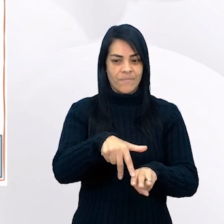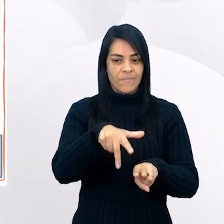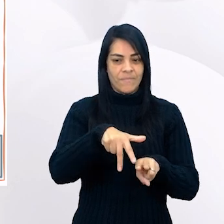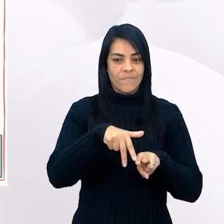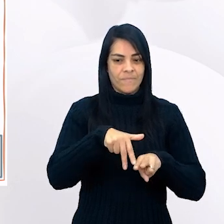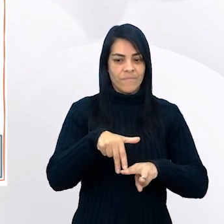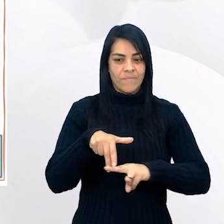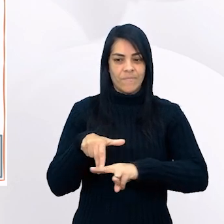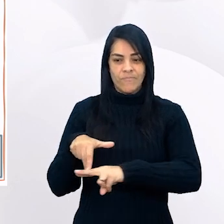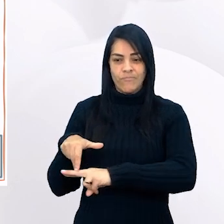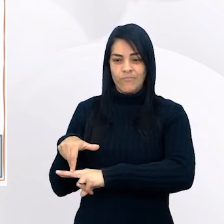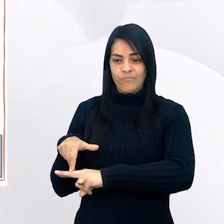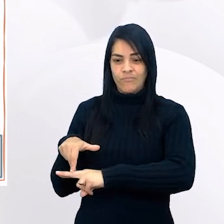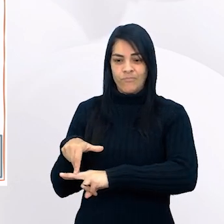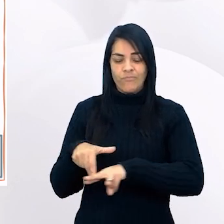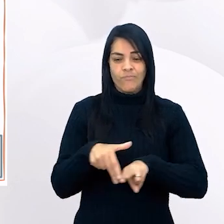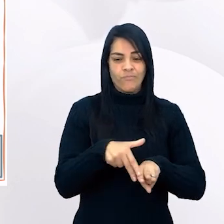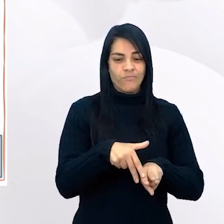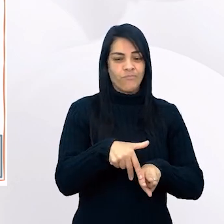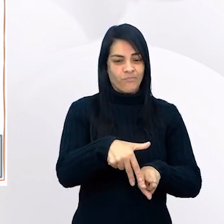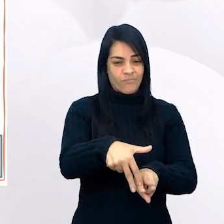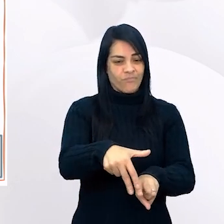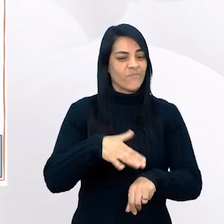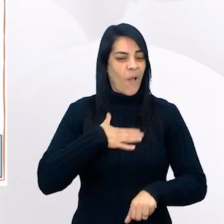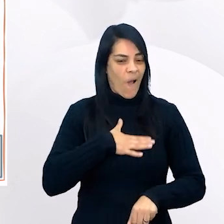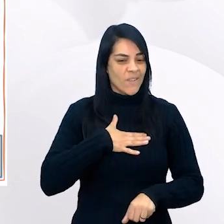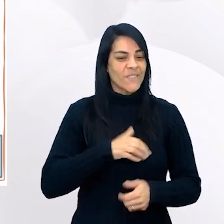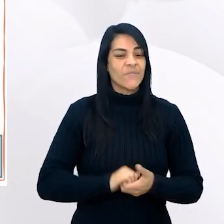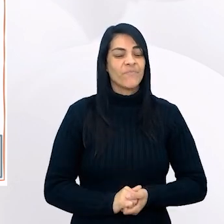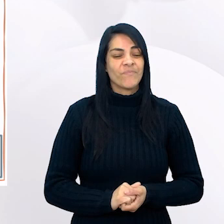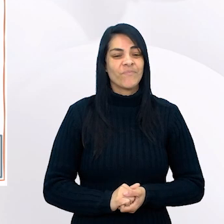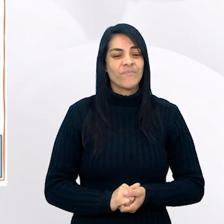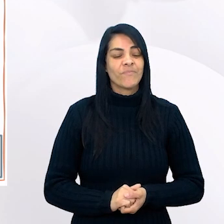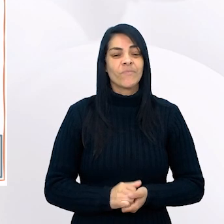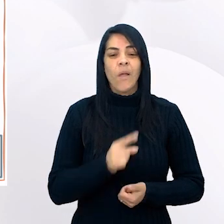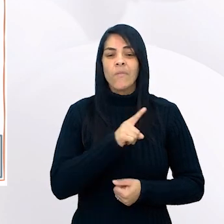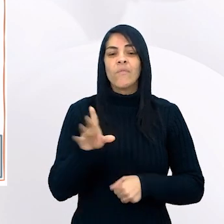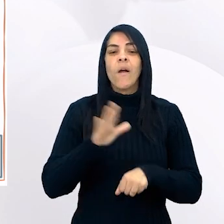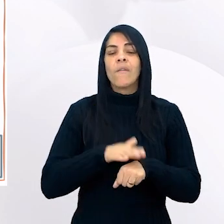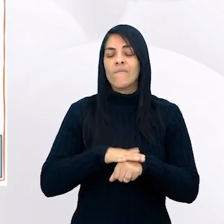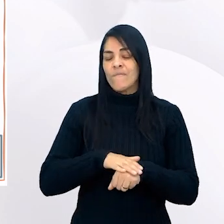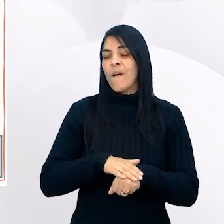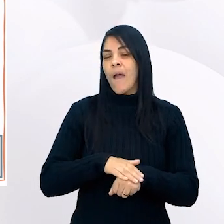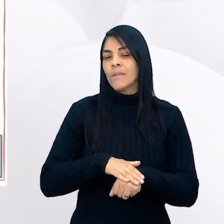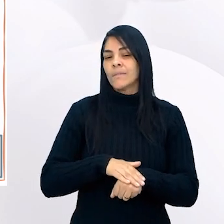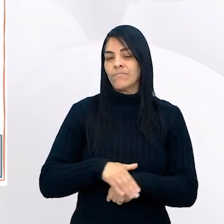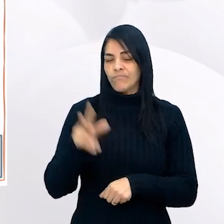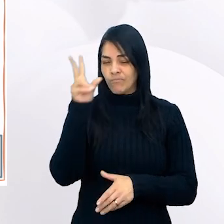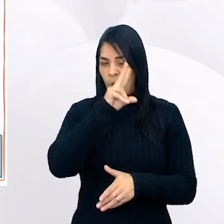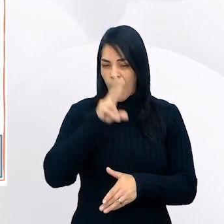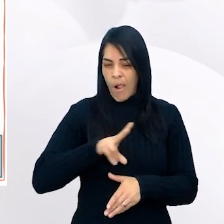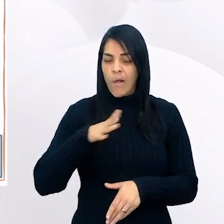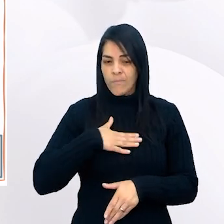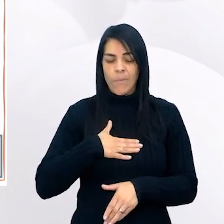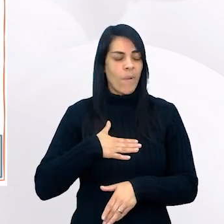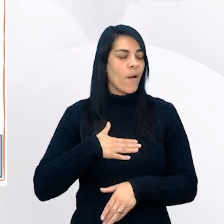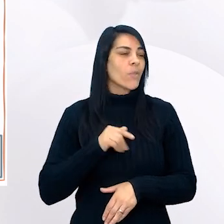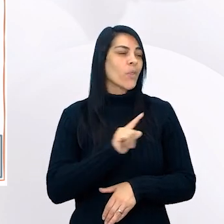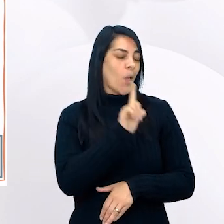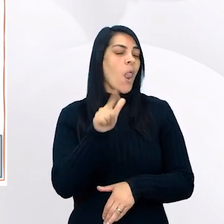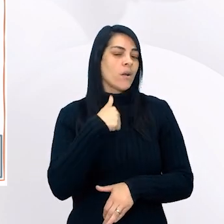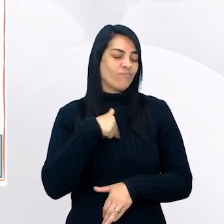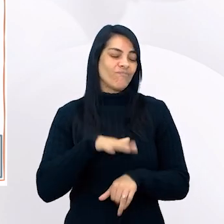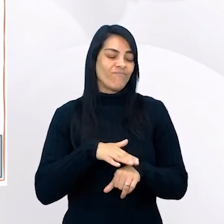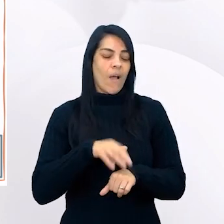eu só vou colocar aqui no... Você faz a leitura para mim enquanto eu coloco, claro, por favor? Claro, Ilana,